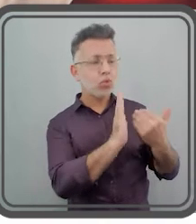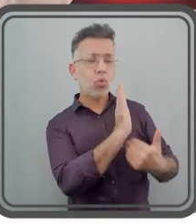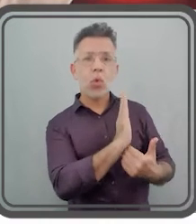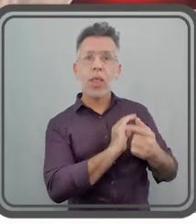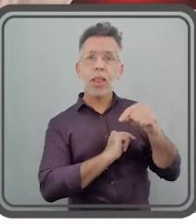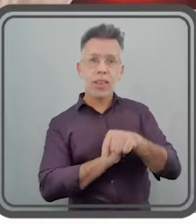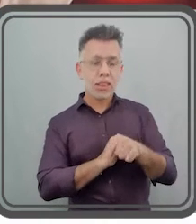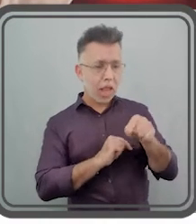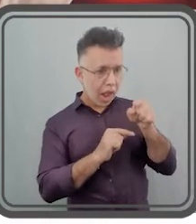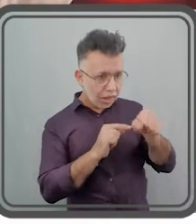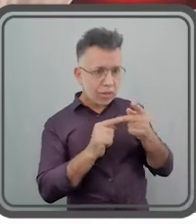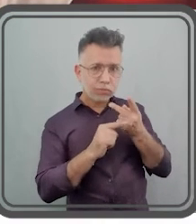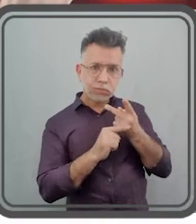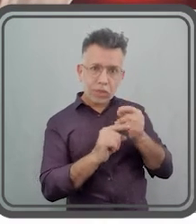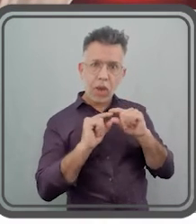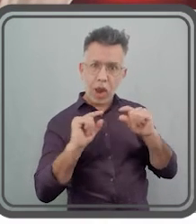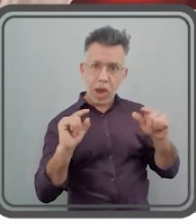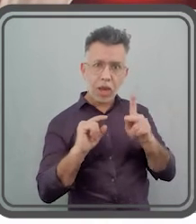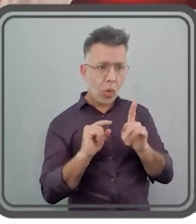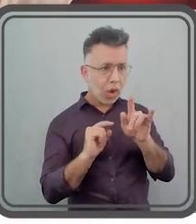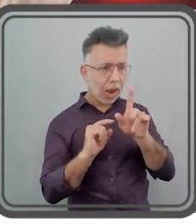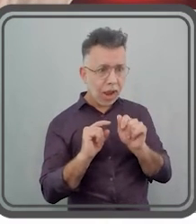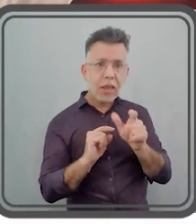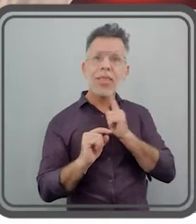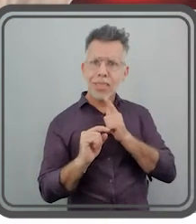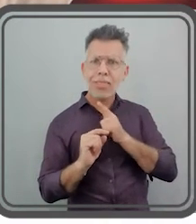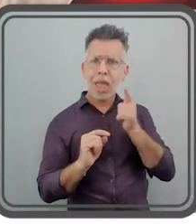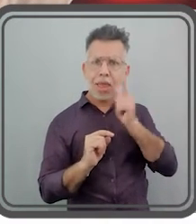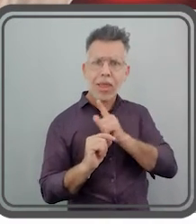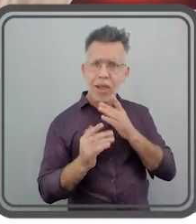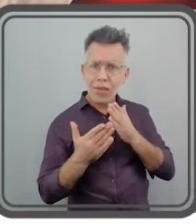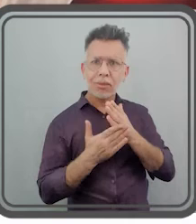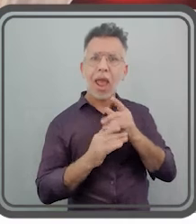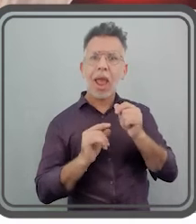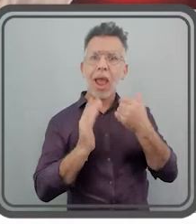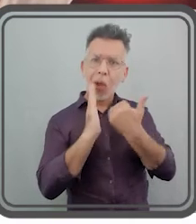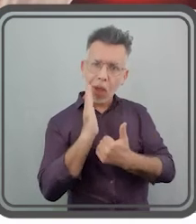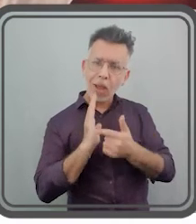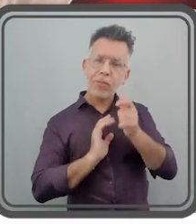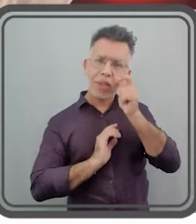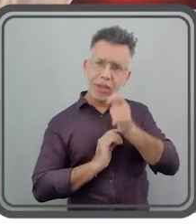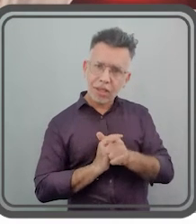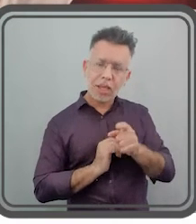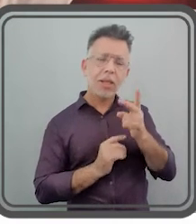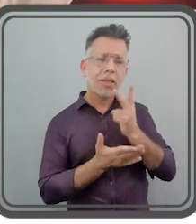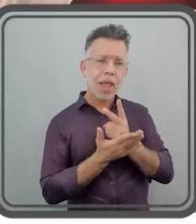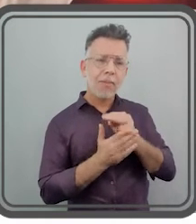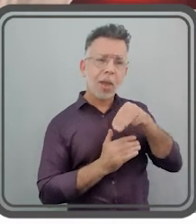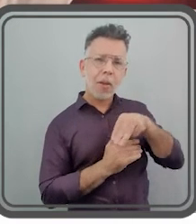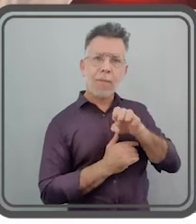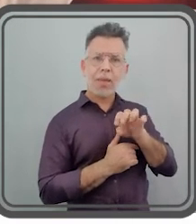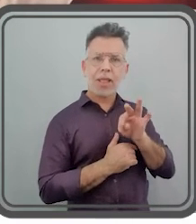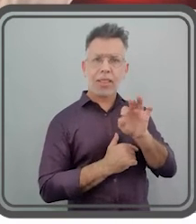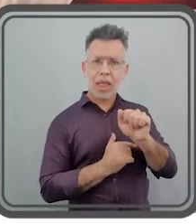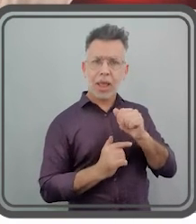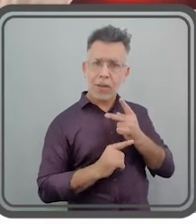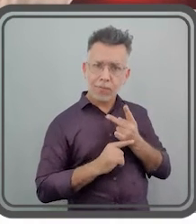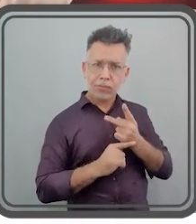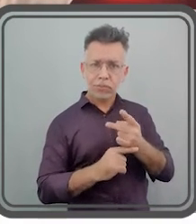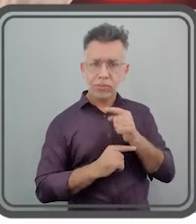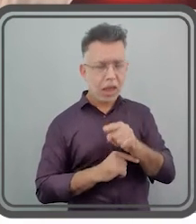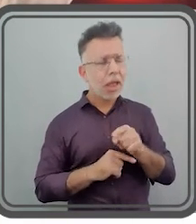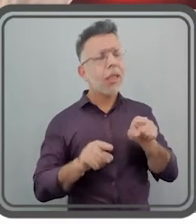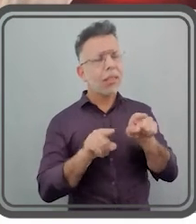descontos então nessa buscador que é o caiaque você batendo as é só isso por isso que é super interessante usar um metabuscador para fazer planejamento de viagem